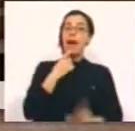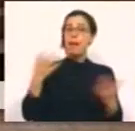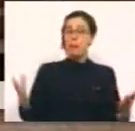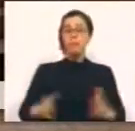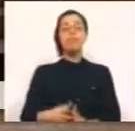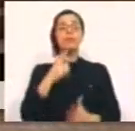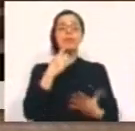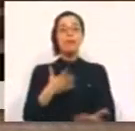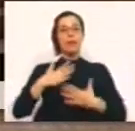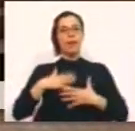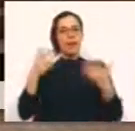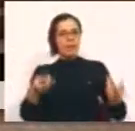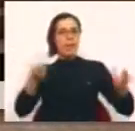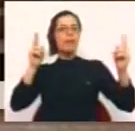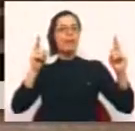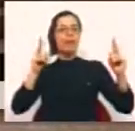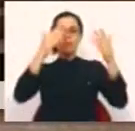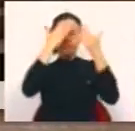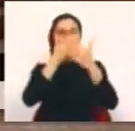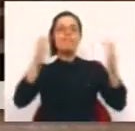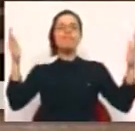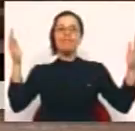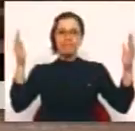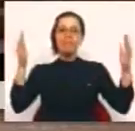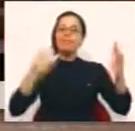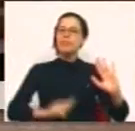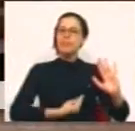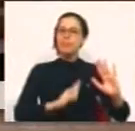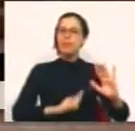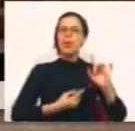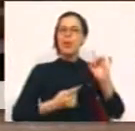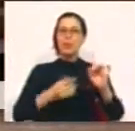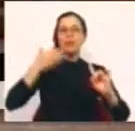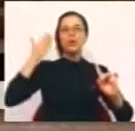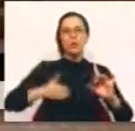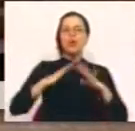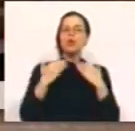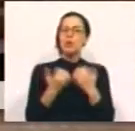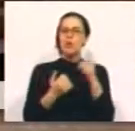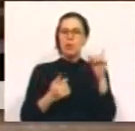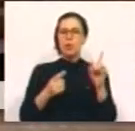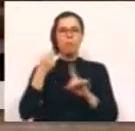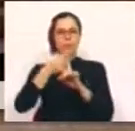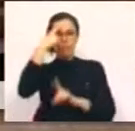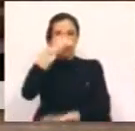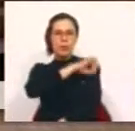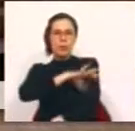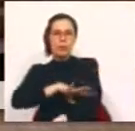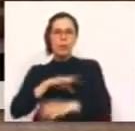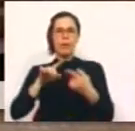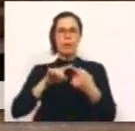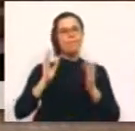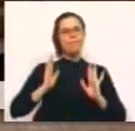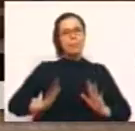porque Abril nos trouxe a liberdade, a democracia, as preocupações com a justiça social, com o combate à pobreza, com